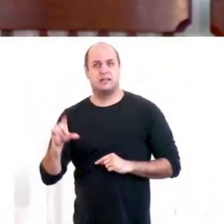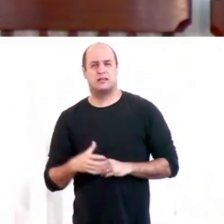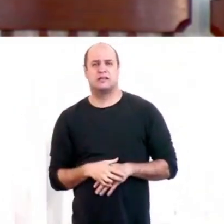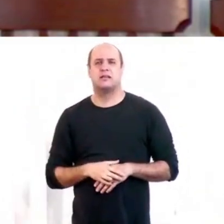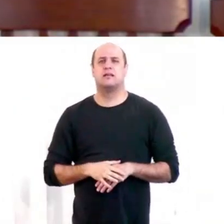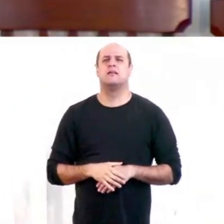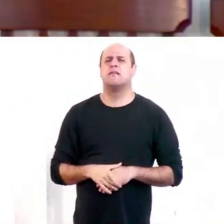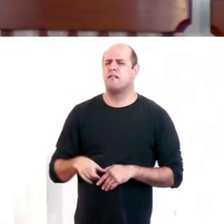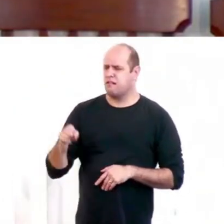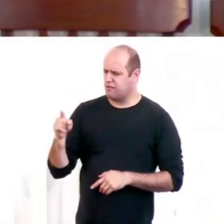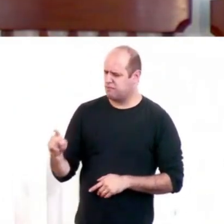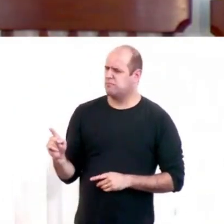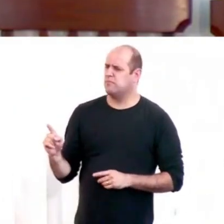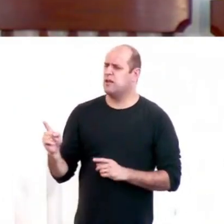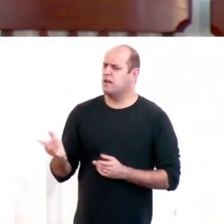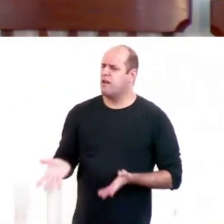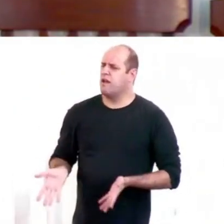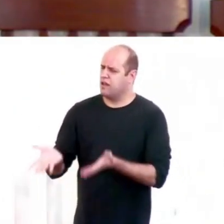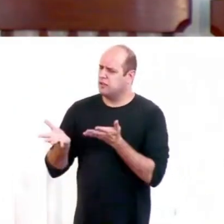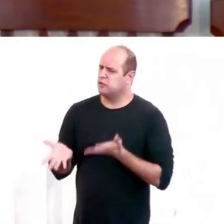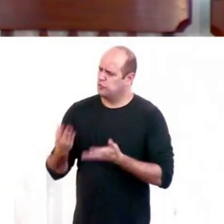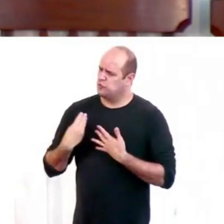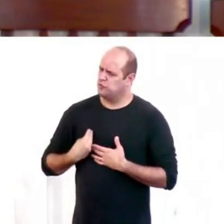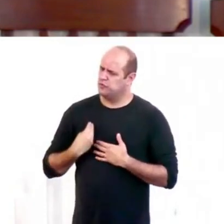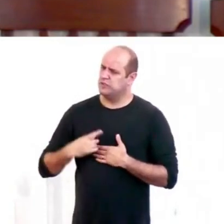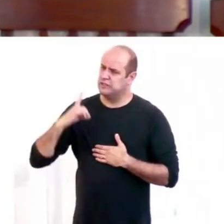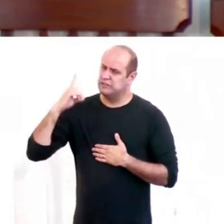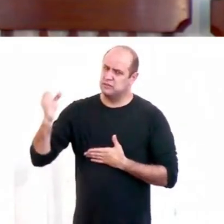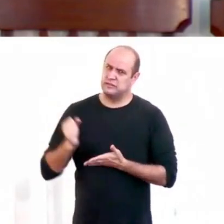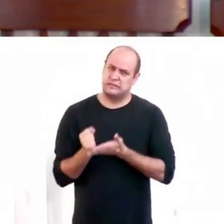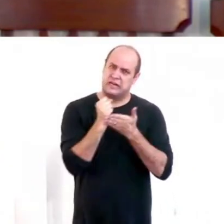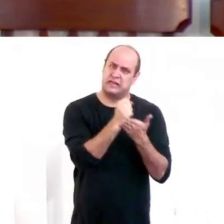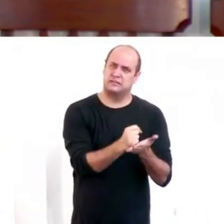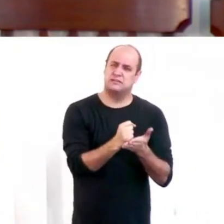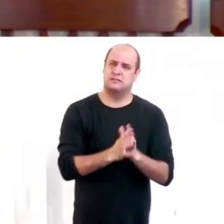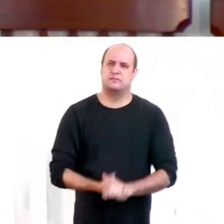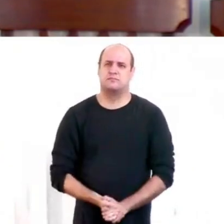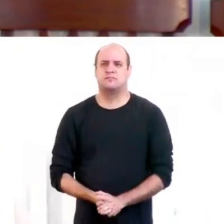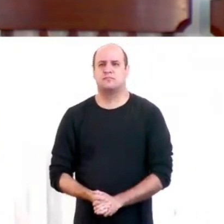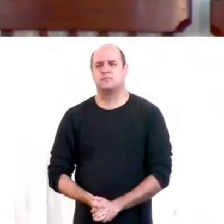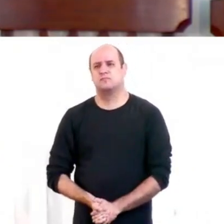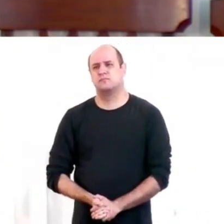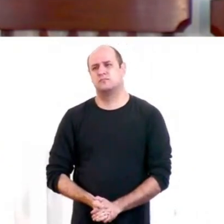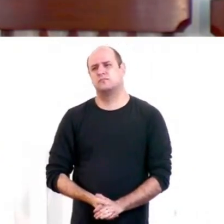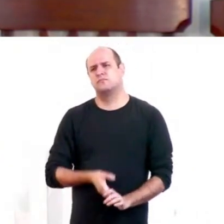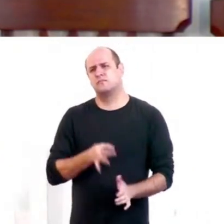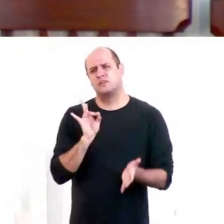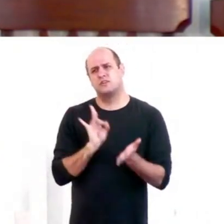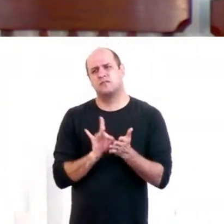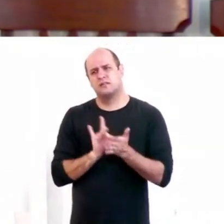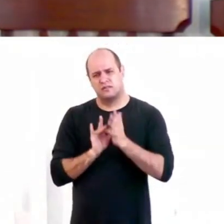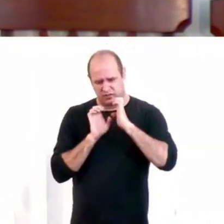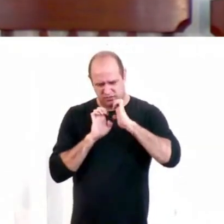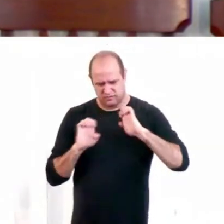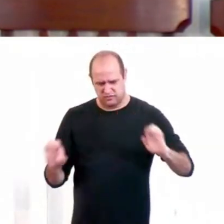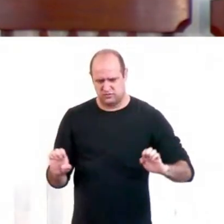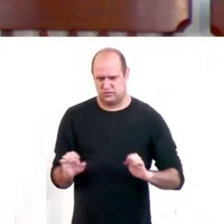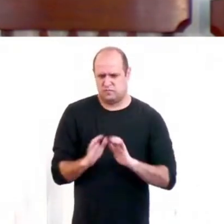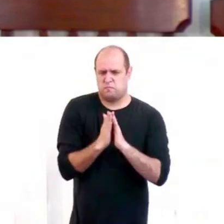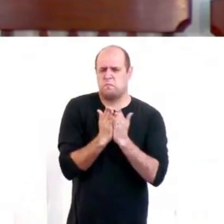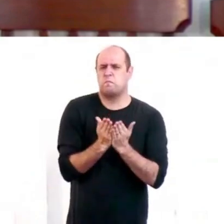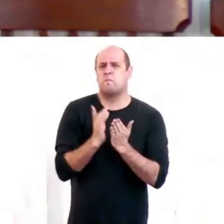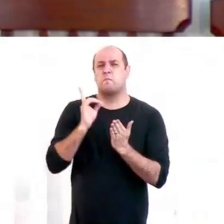fortalecendo vidas que Deus tem trazido. Esse é o verdadeiro Evangelho, a palavra